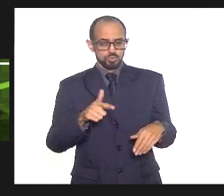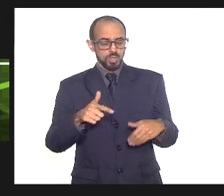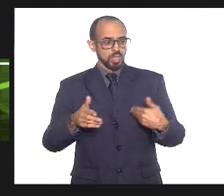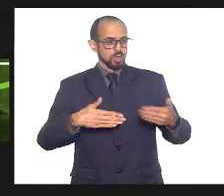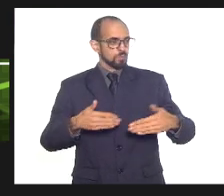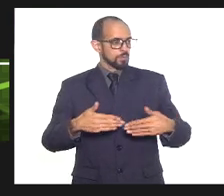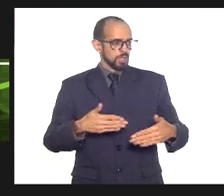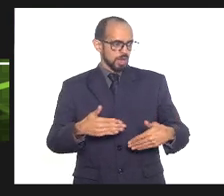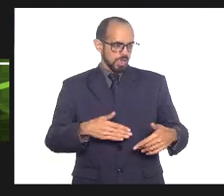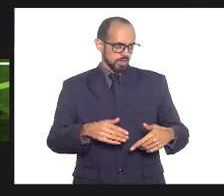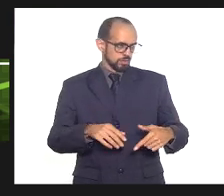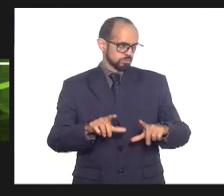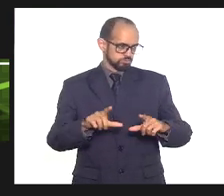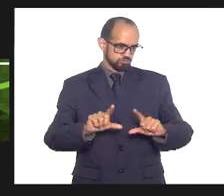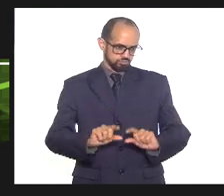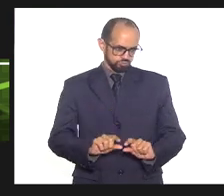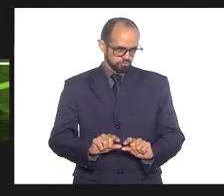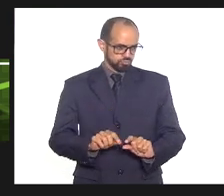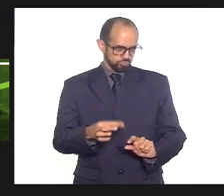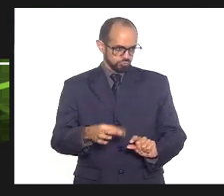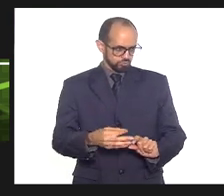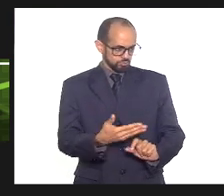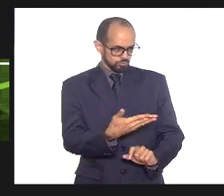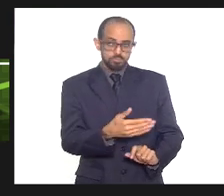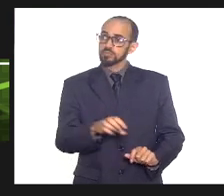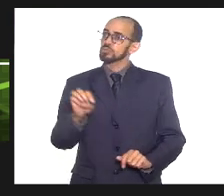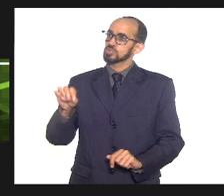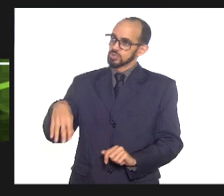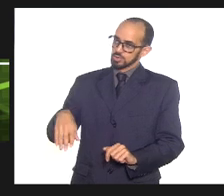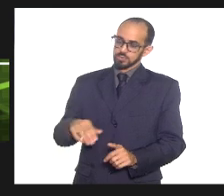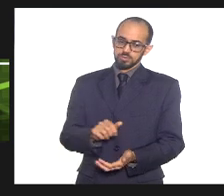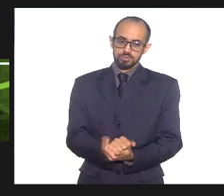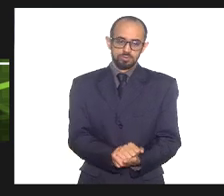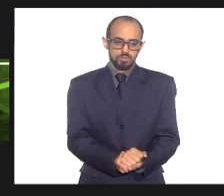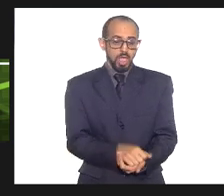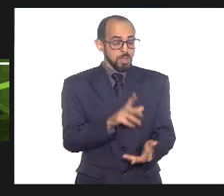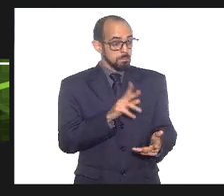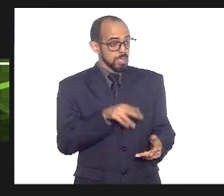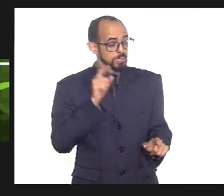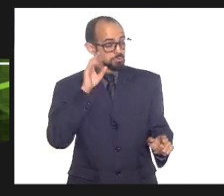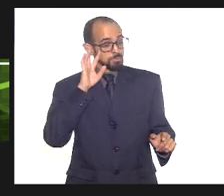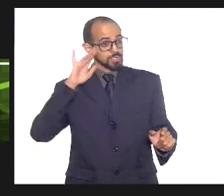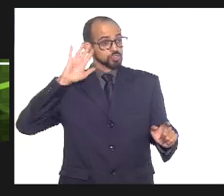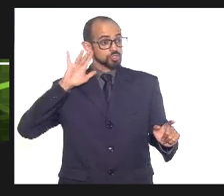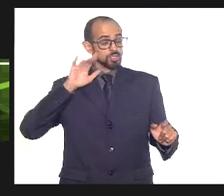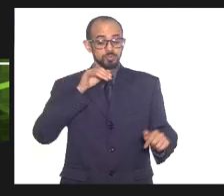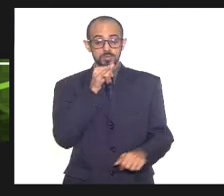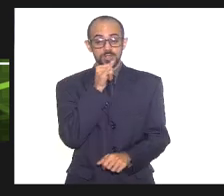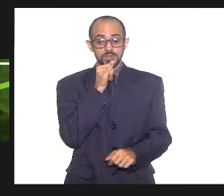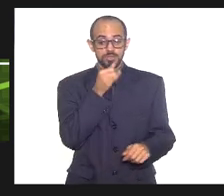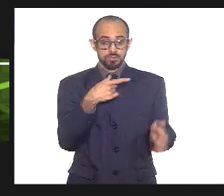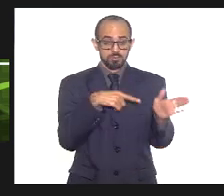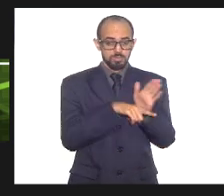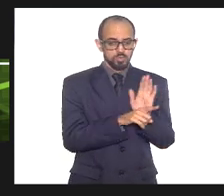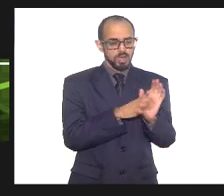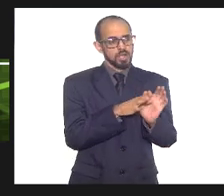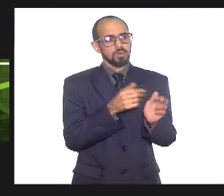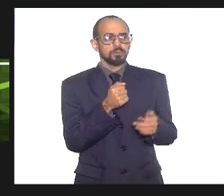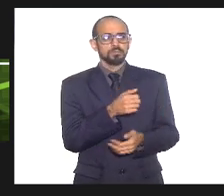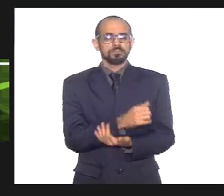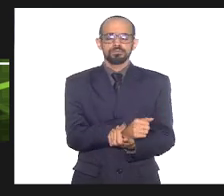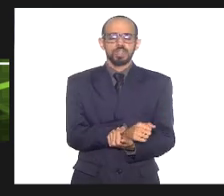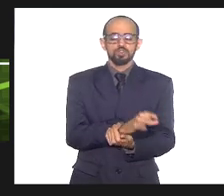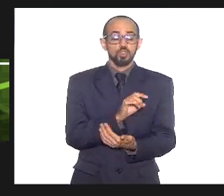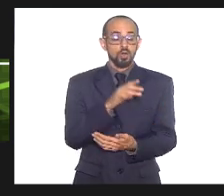essa hipótese. Perfeitamente. Mesmo imaginando que, vou pegar um